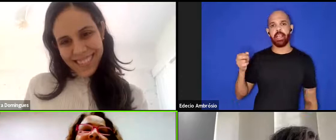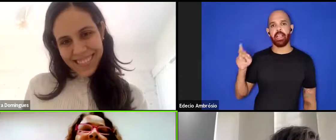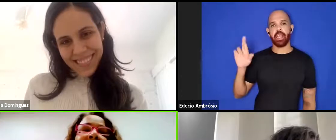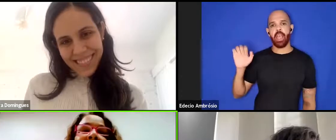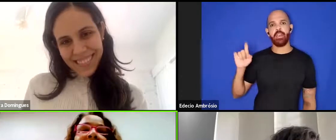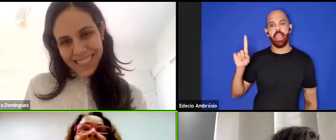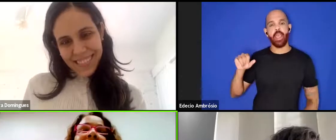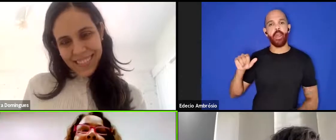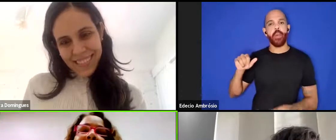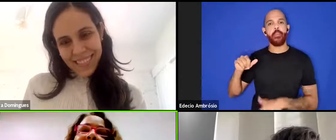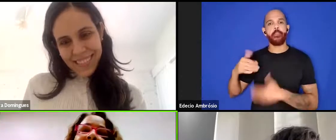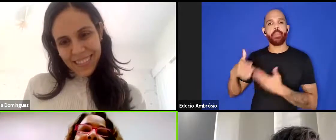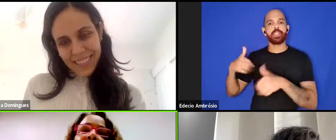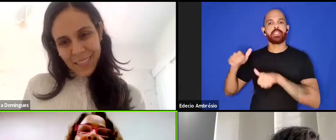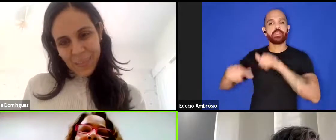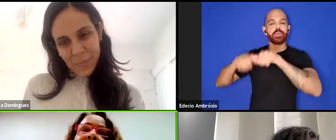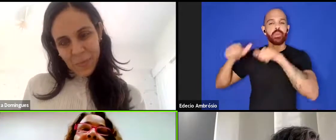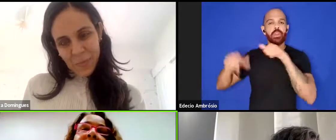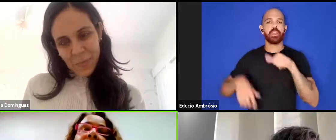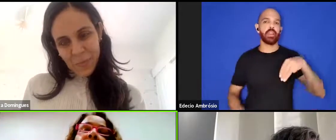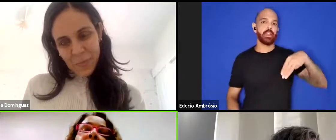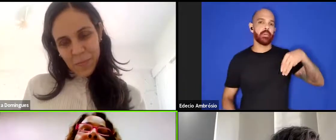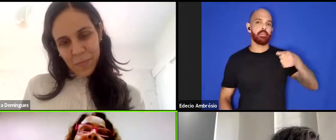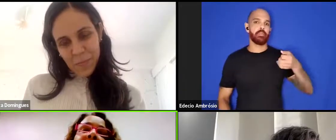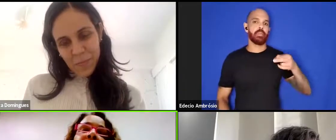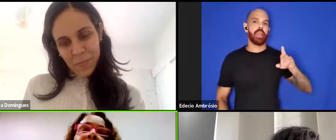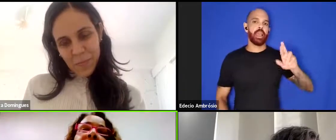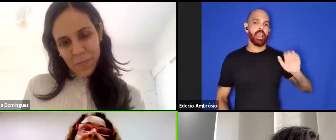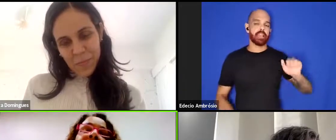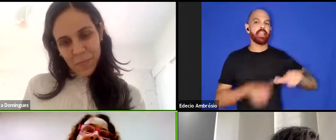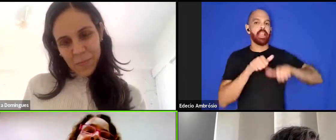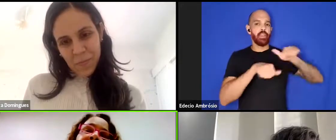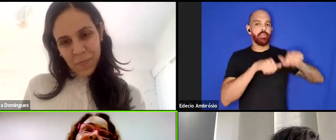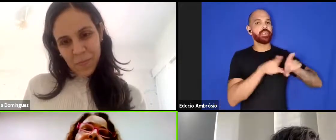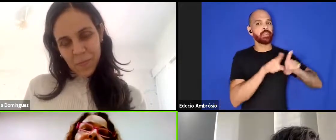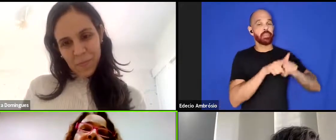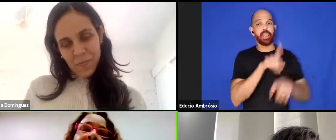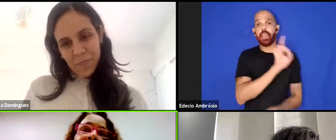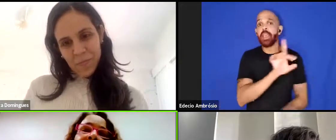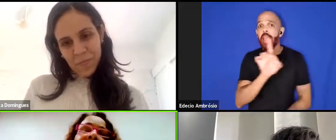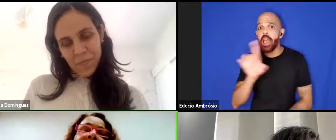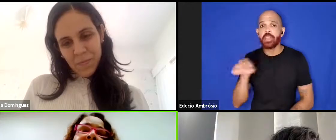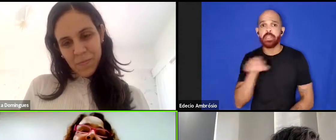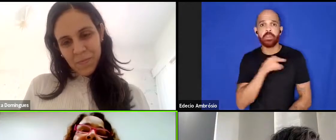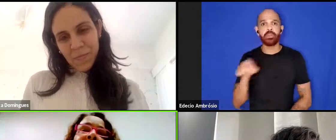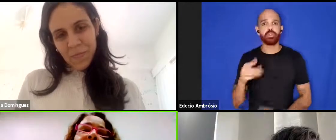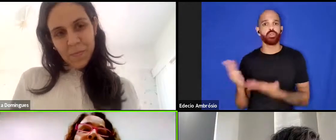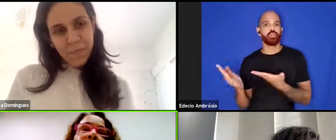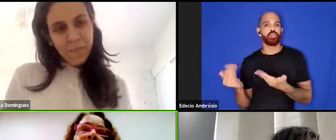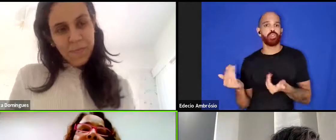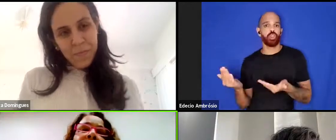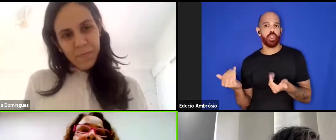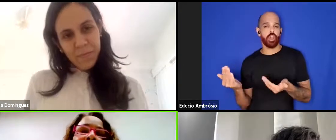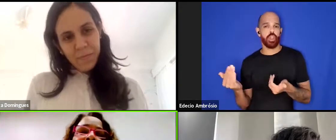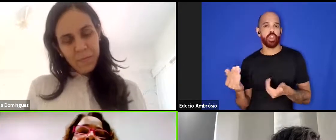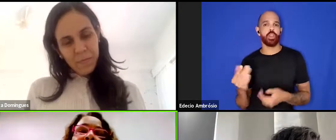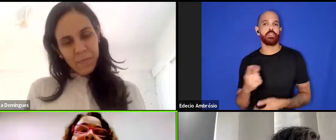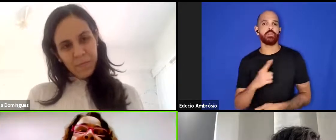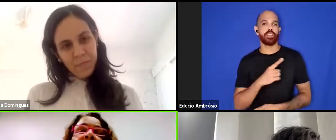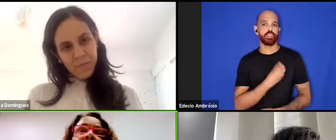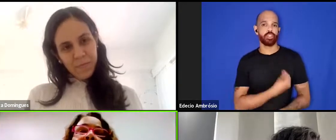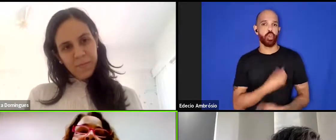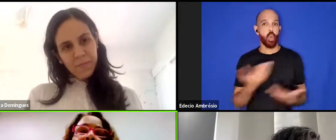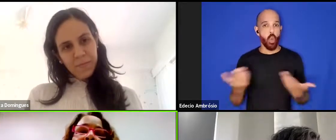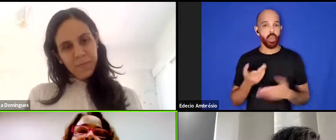renovação, a Maíra representa a renovação, assim como cada um dos jovens que hoje são